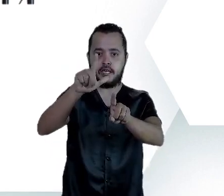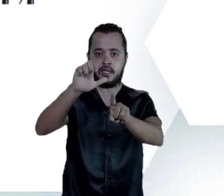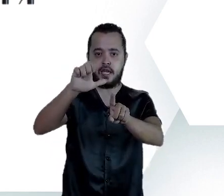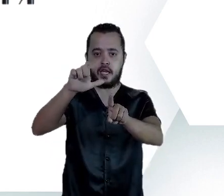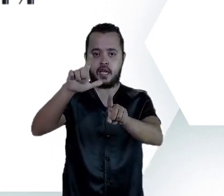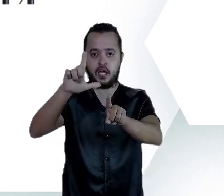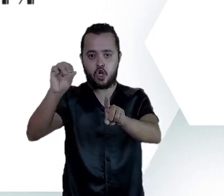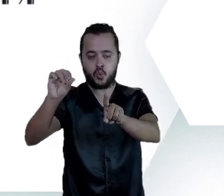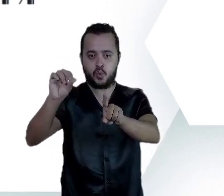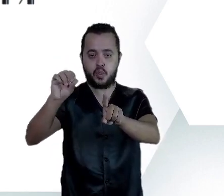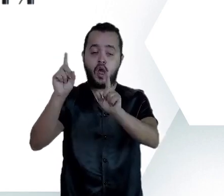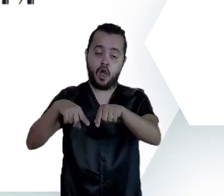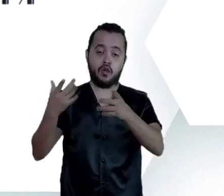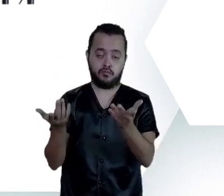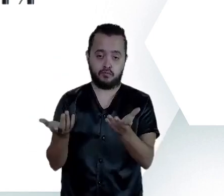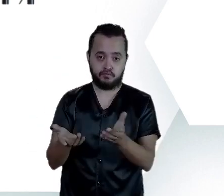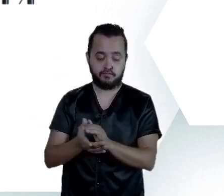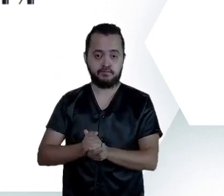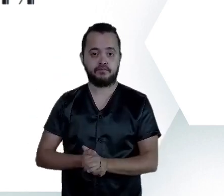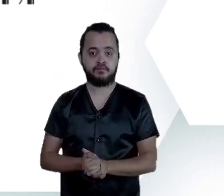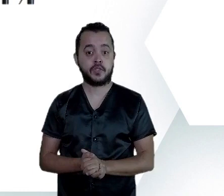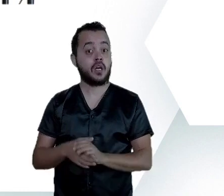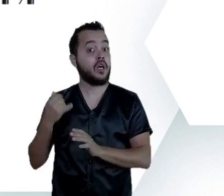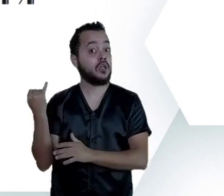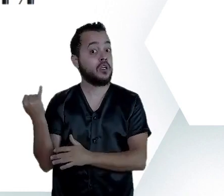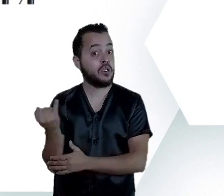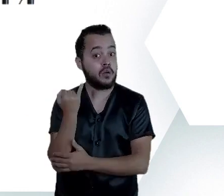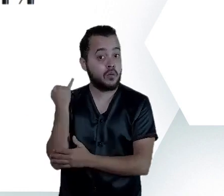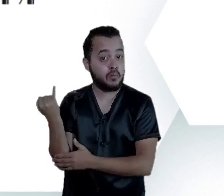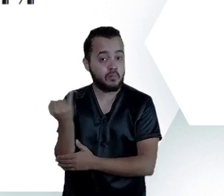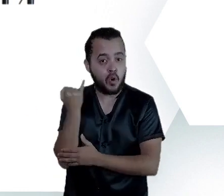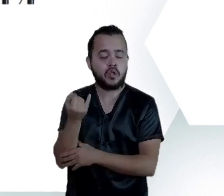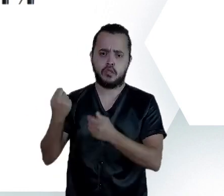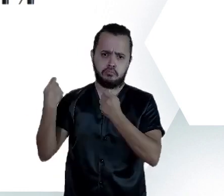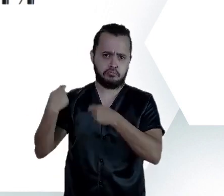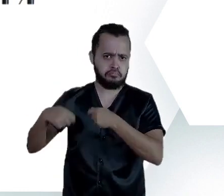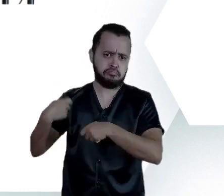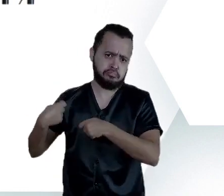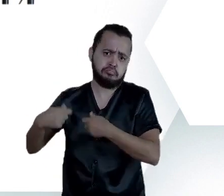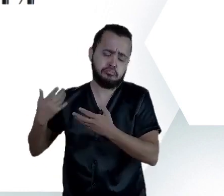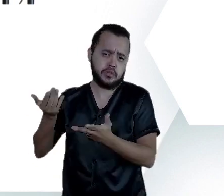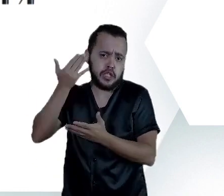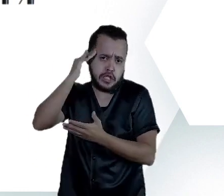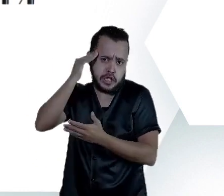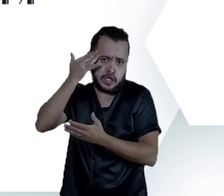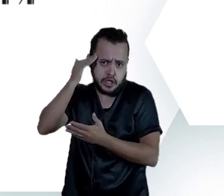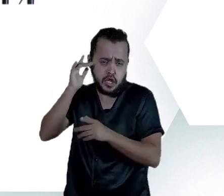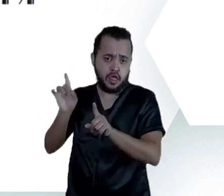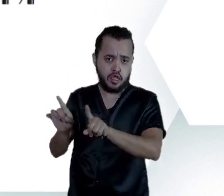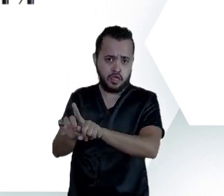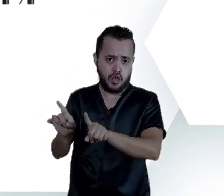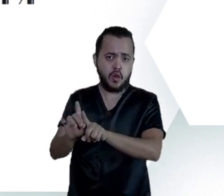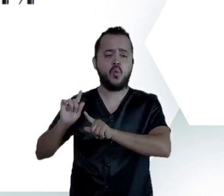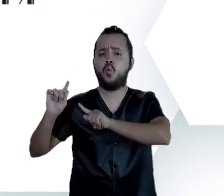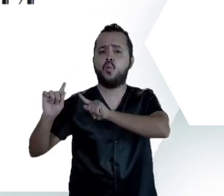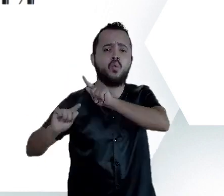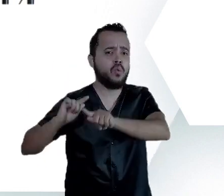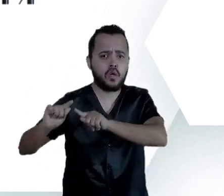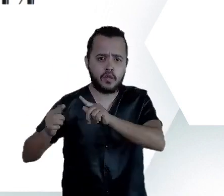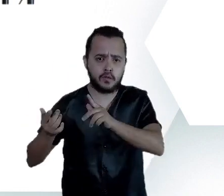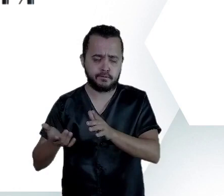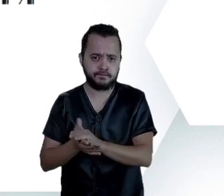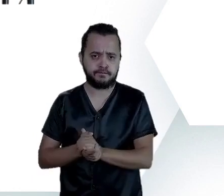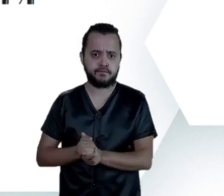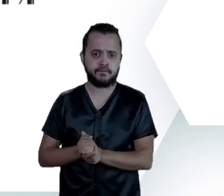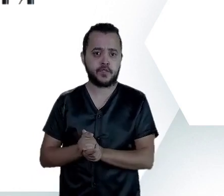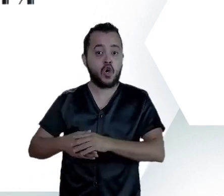tenho um circuito paralelo. Uma questão importante para a gente poder estar compreendendo um pouco mais aqui, ó, são